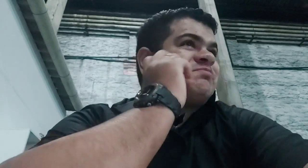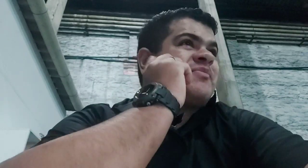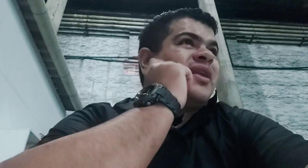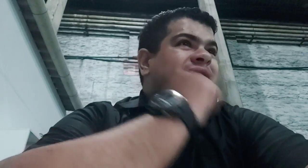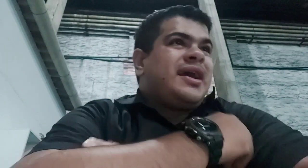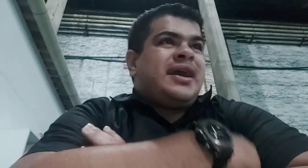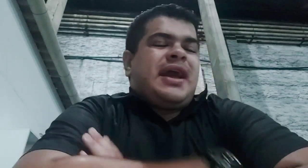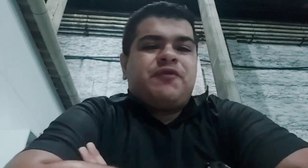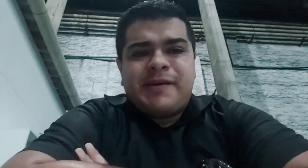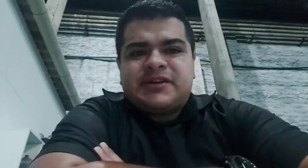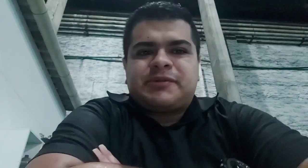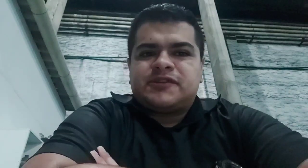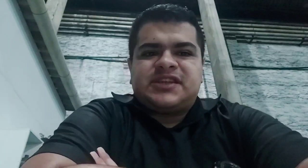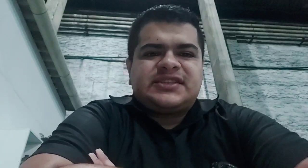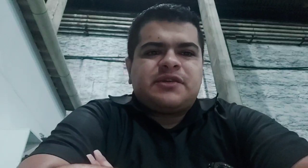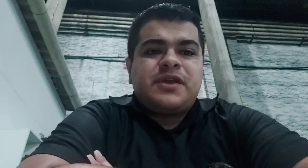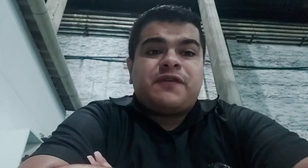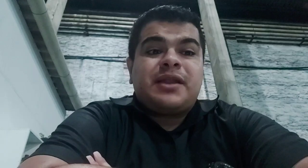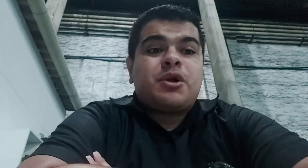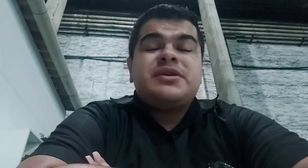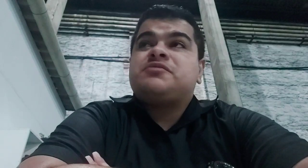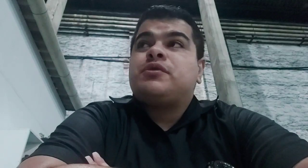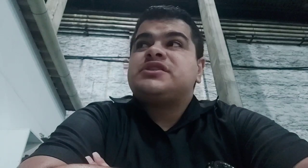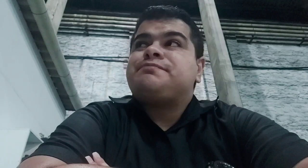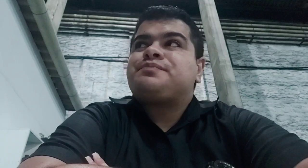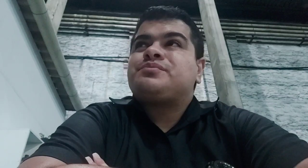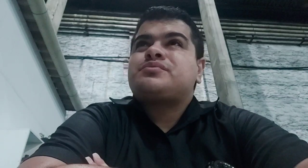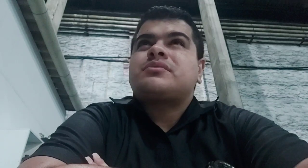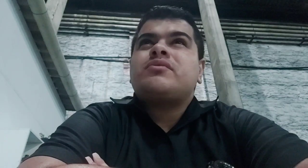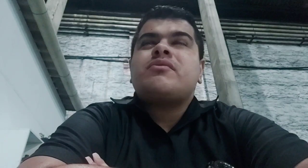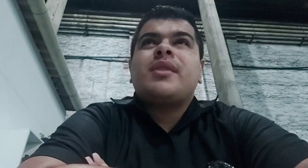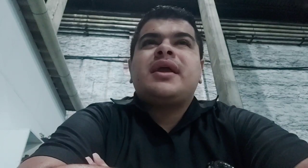né? Eu vou falar uma coisa pra vocês que eu vinha falando com a minha esposa